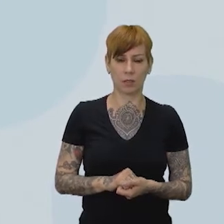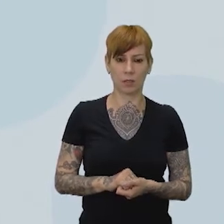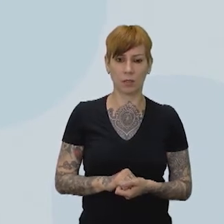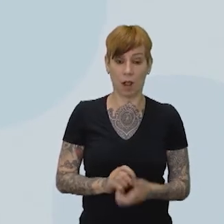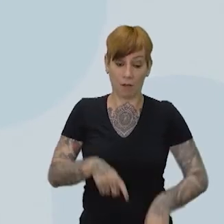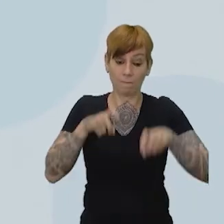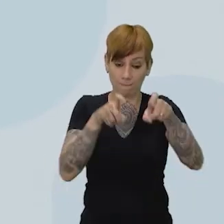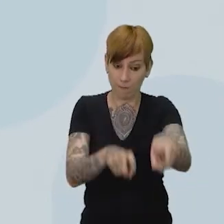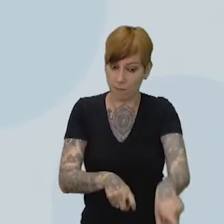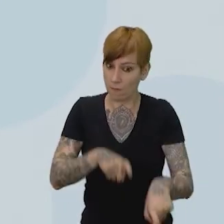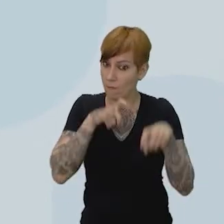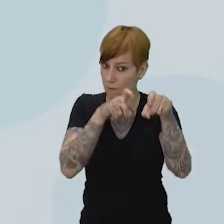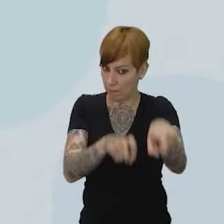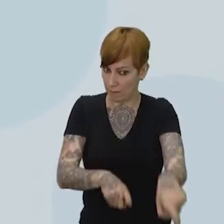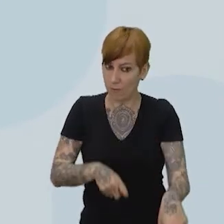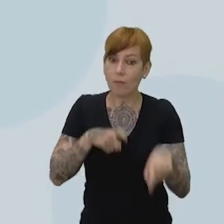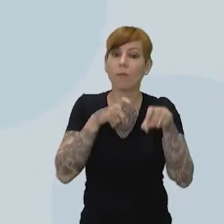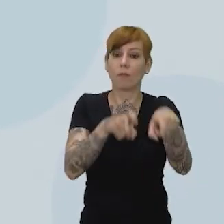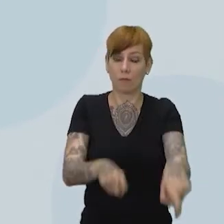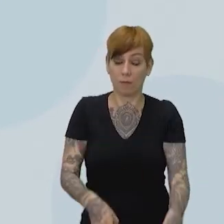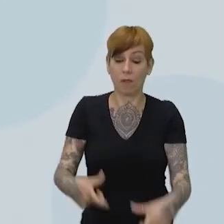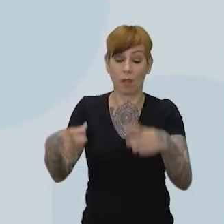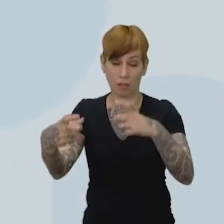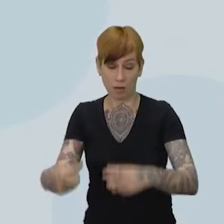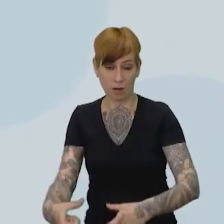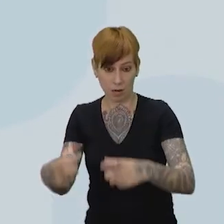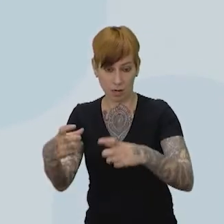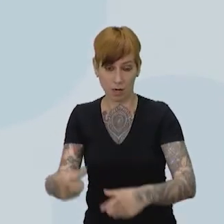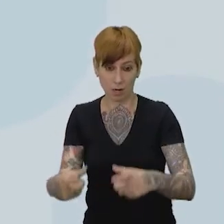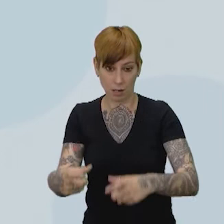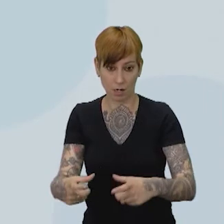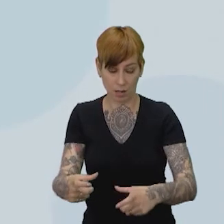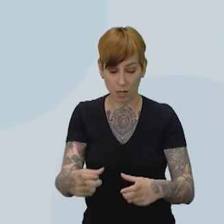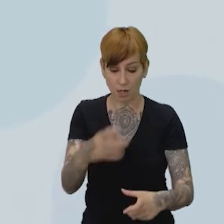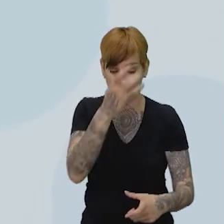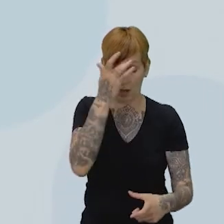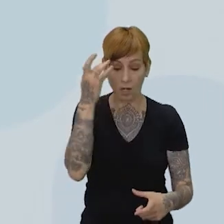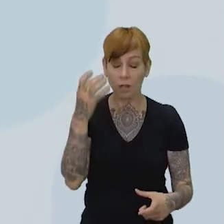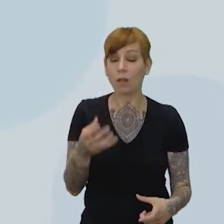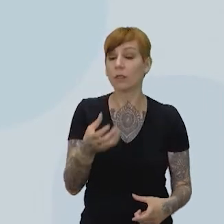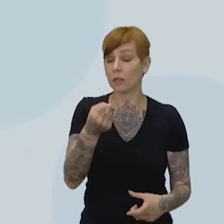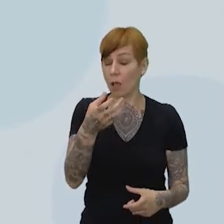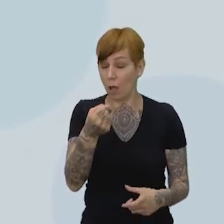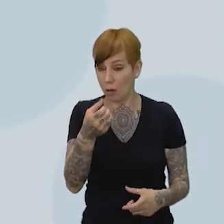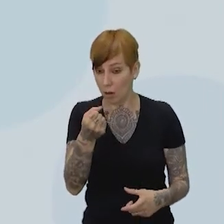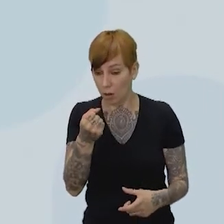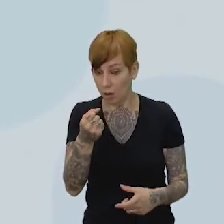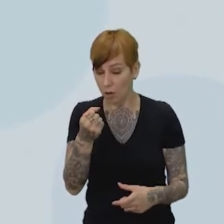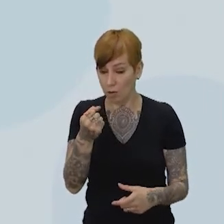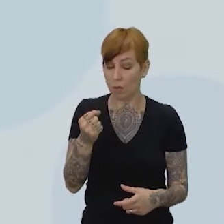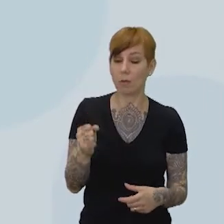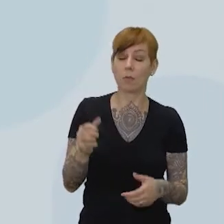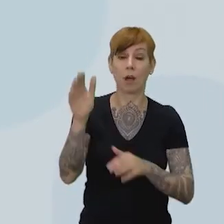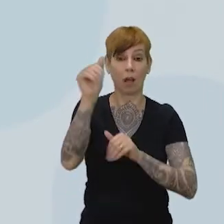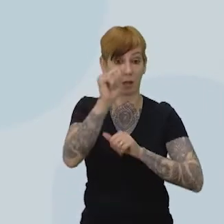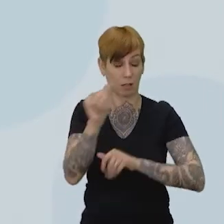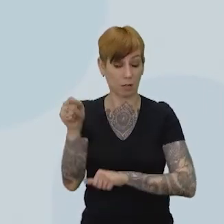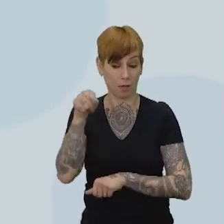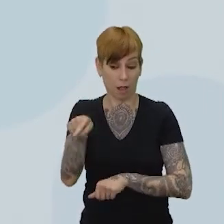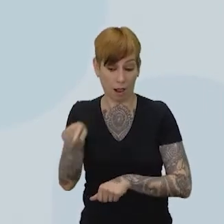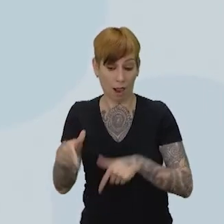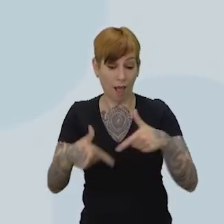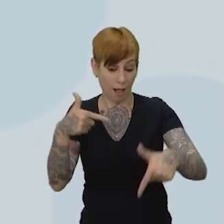de fazendas, aonde os colonos brancos espanhóis tinham a obrigação missionária